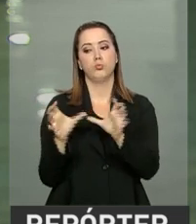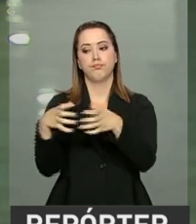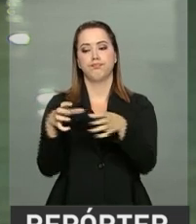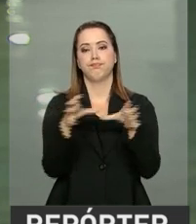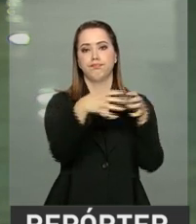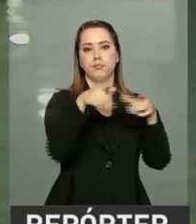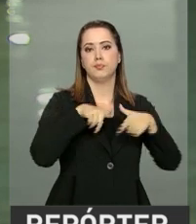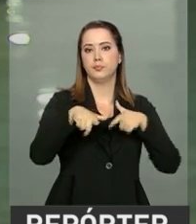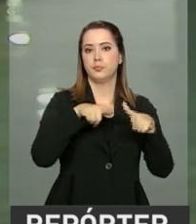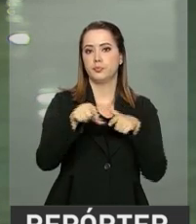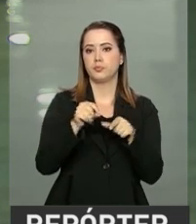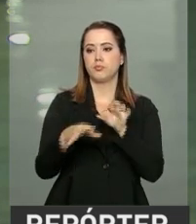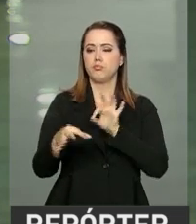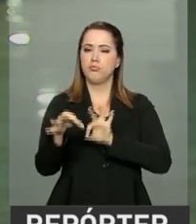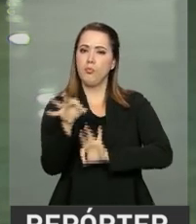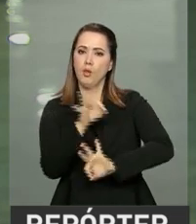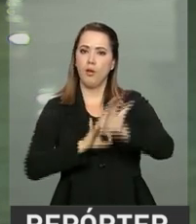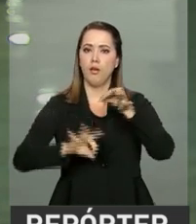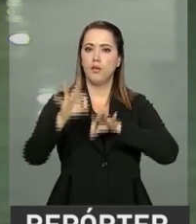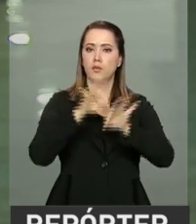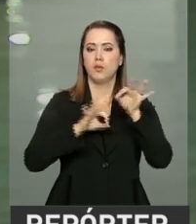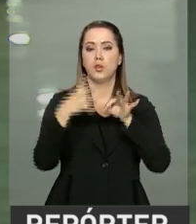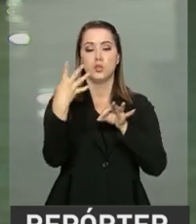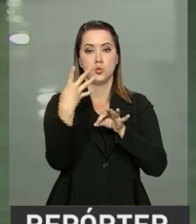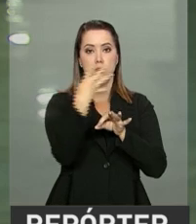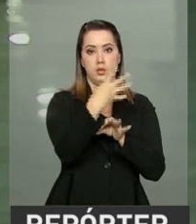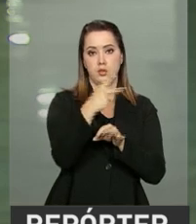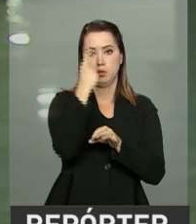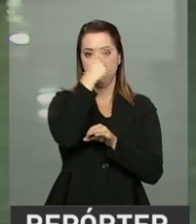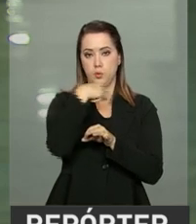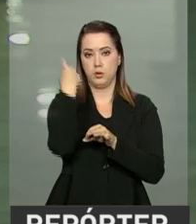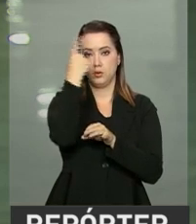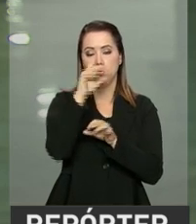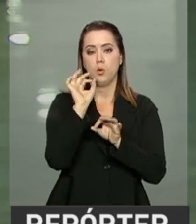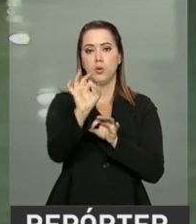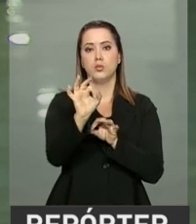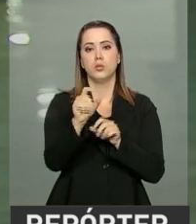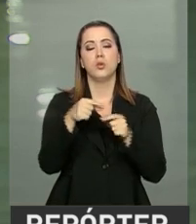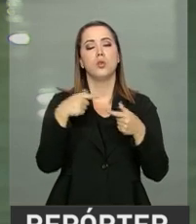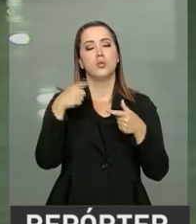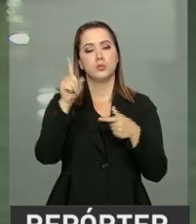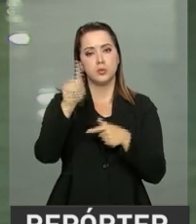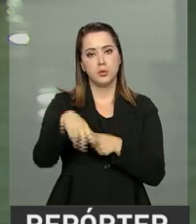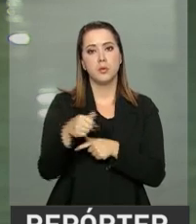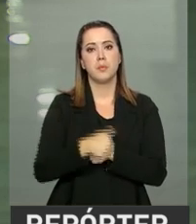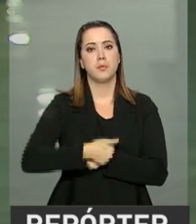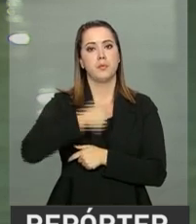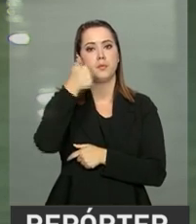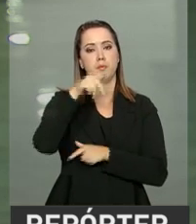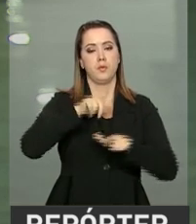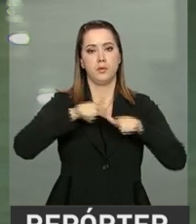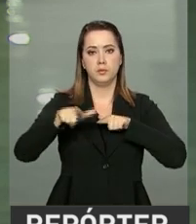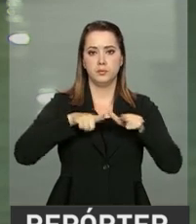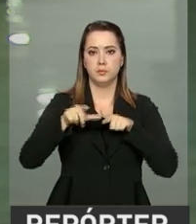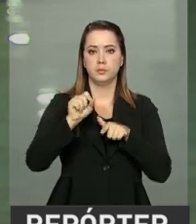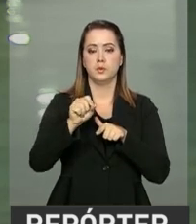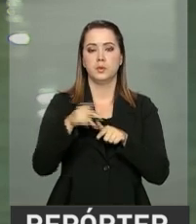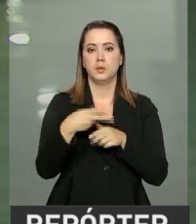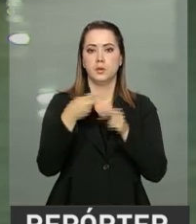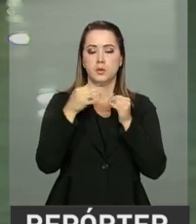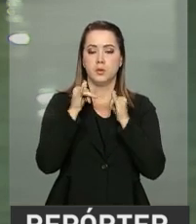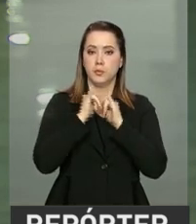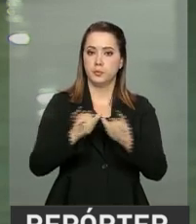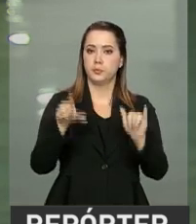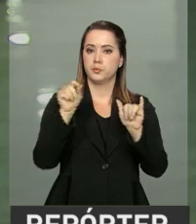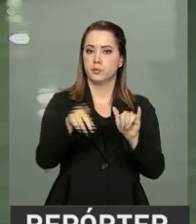ajustarem a forma de cumprimento da jornada semanal de 44 horas da maneira que for mais vantajosa para o trabalhador. A nota